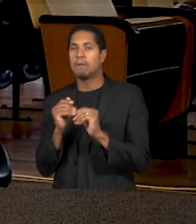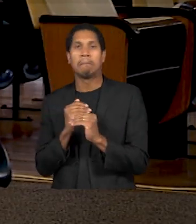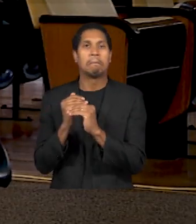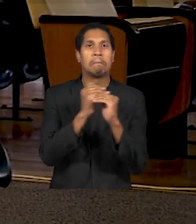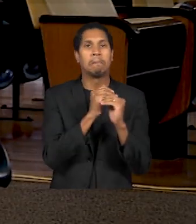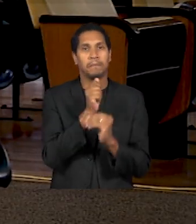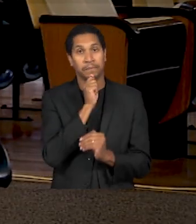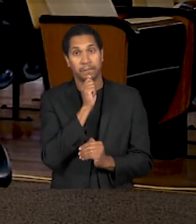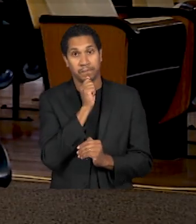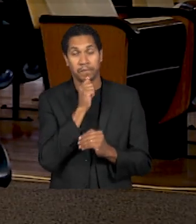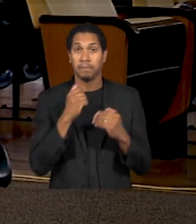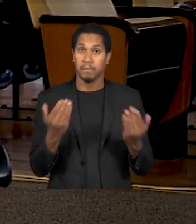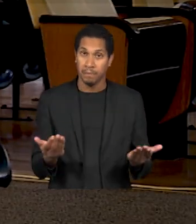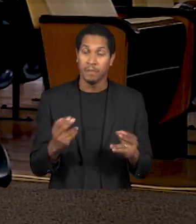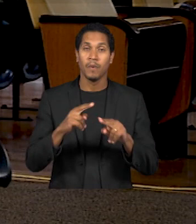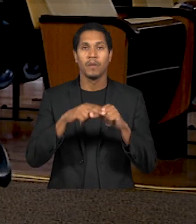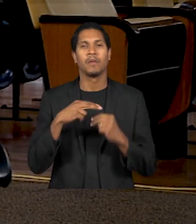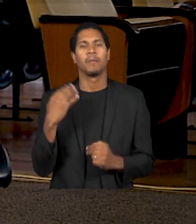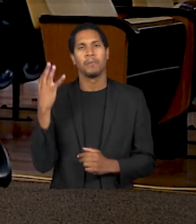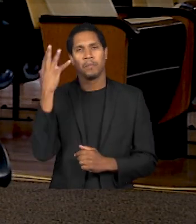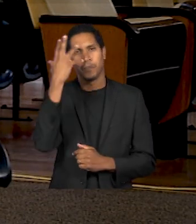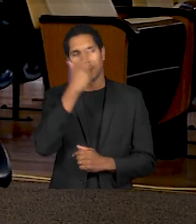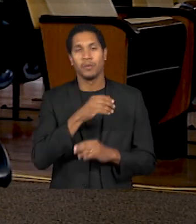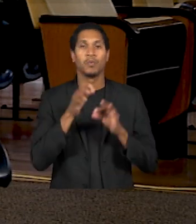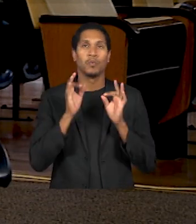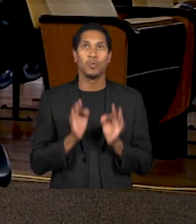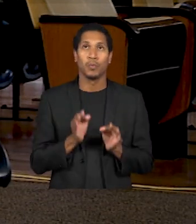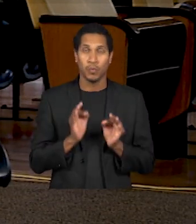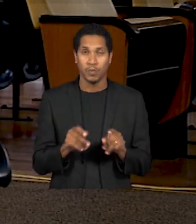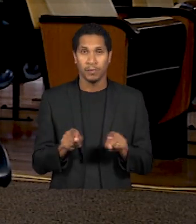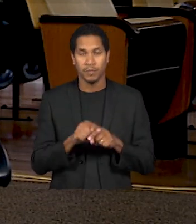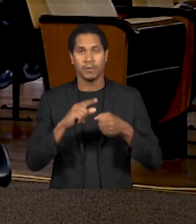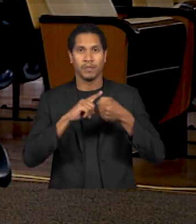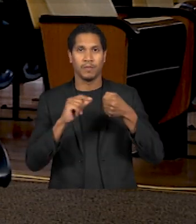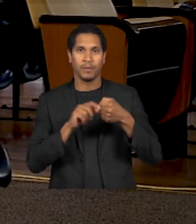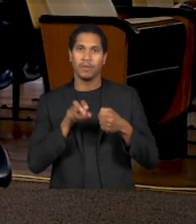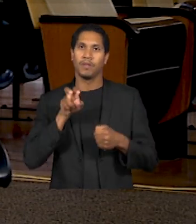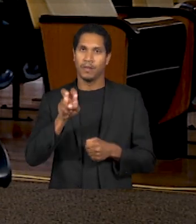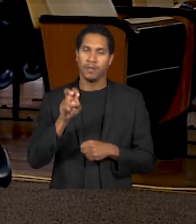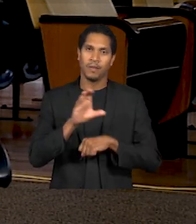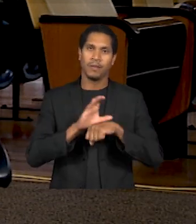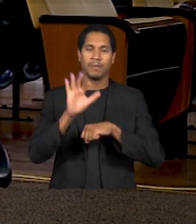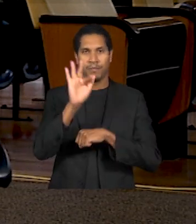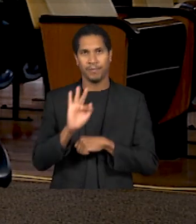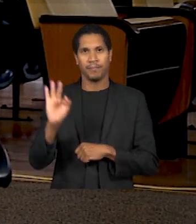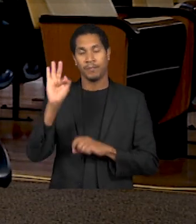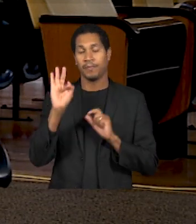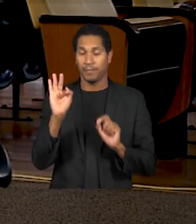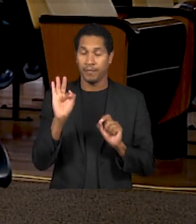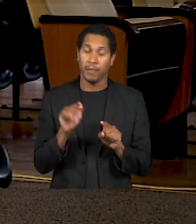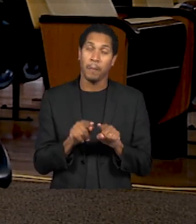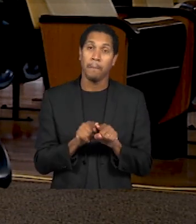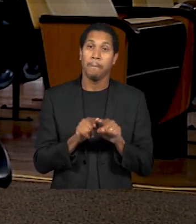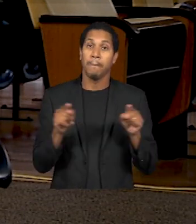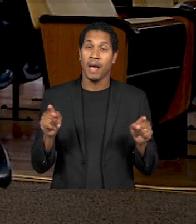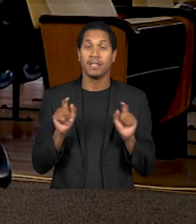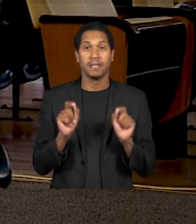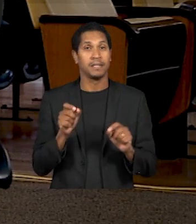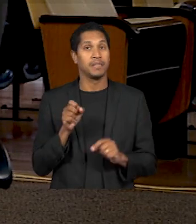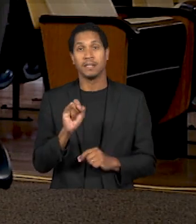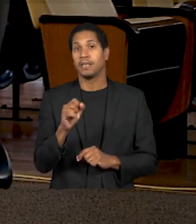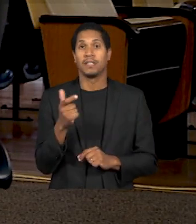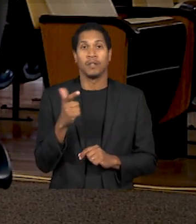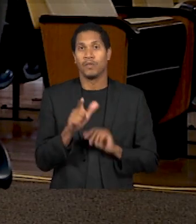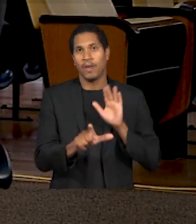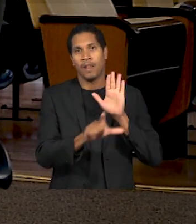unificando. Então, por isso que eu acho bonito esse artigo 5º da Constituição Federal. Porém, se não tivesse